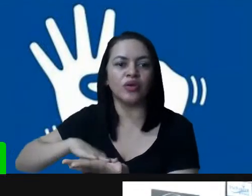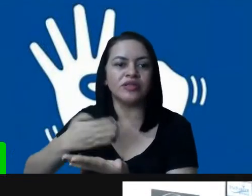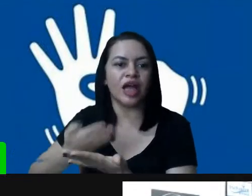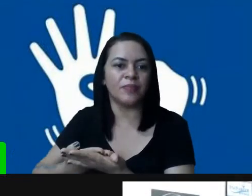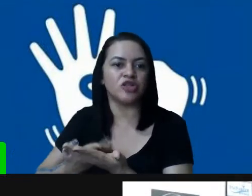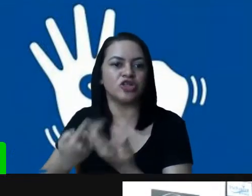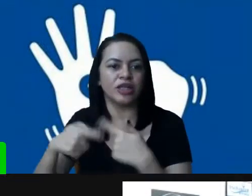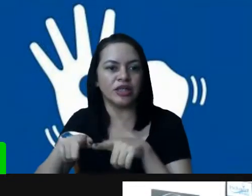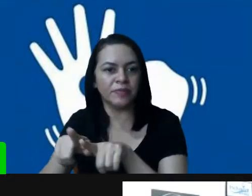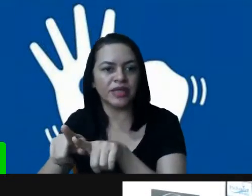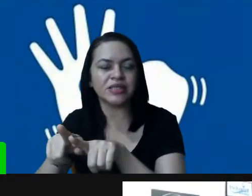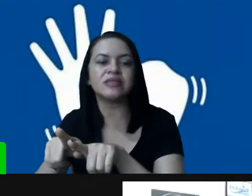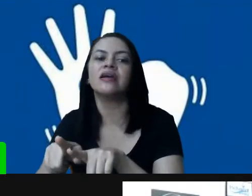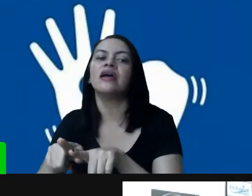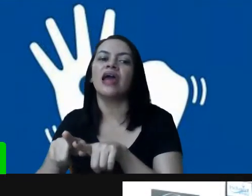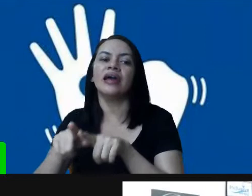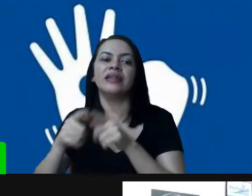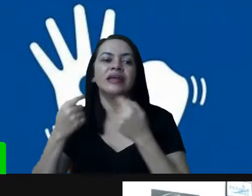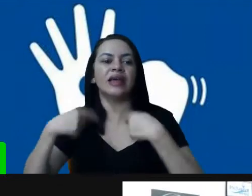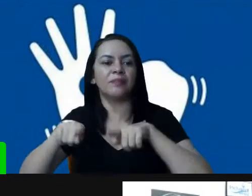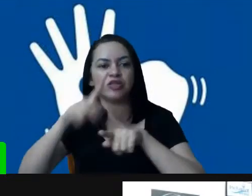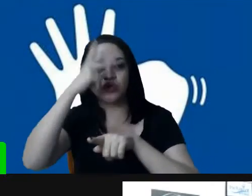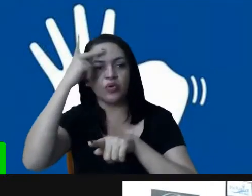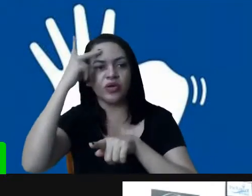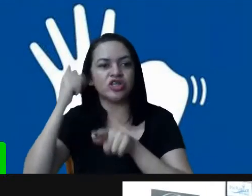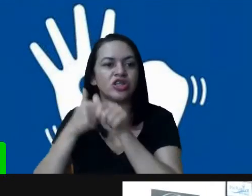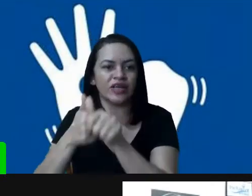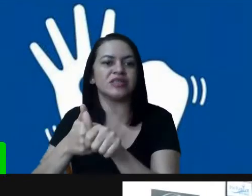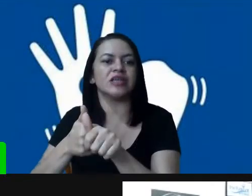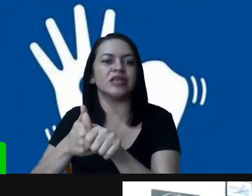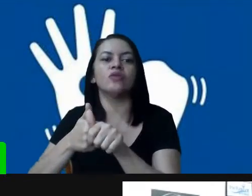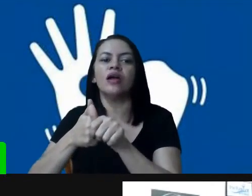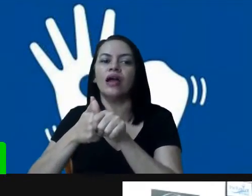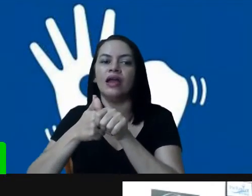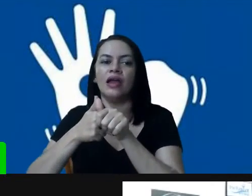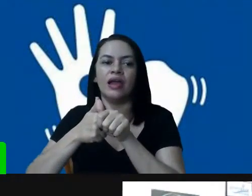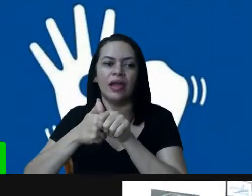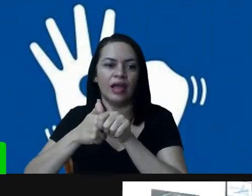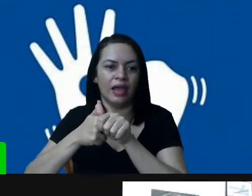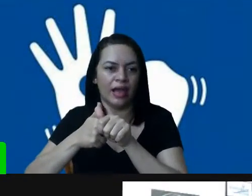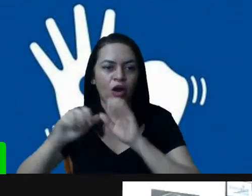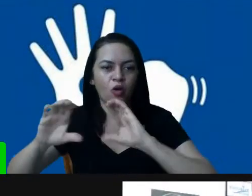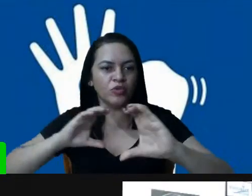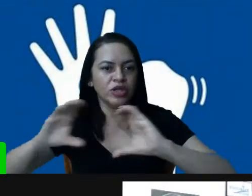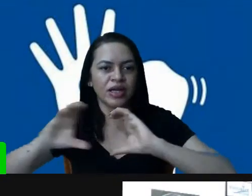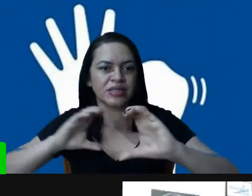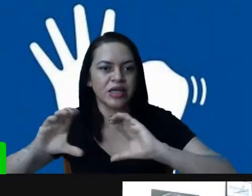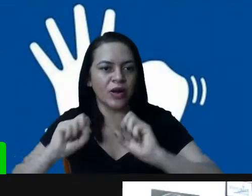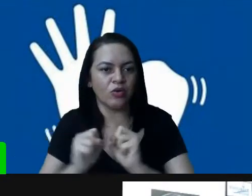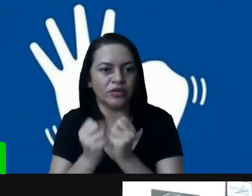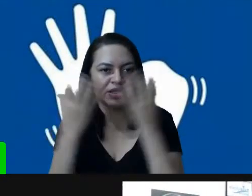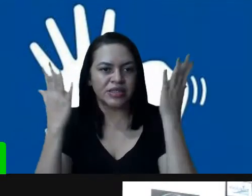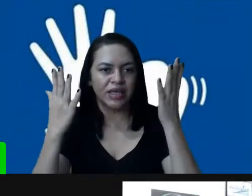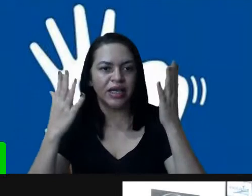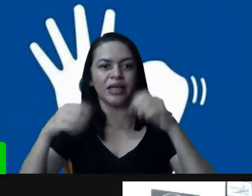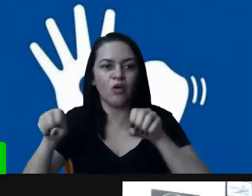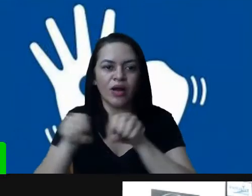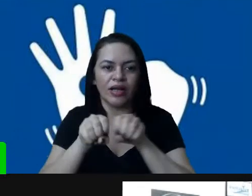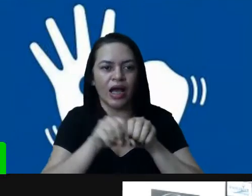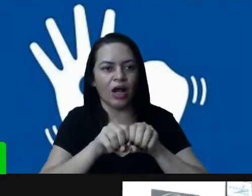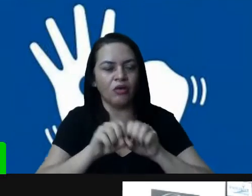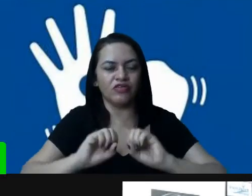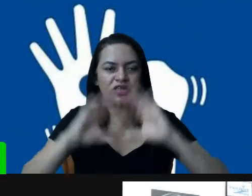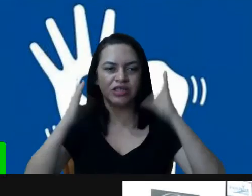tradutor e intérprete de Libras, é daquela pessoa que está fazendo a comunicação acontecer, ele é